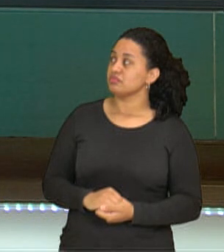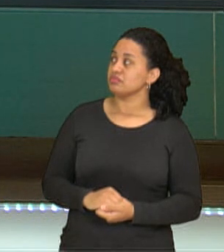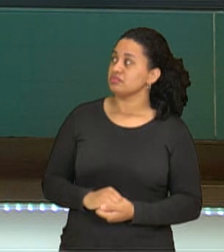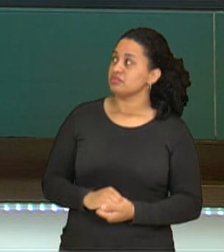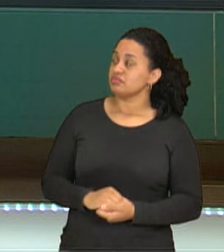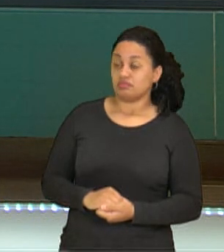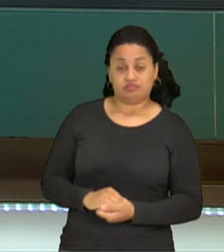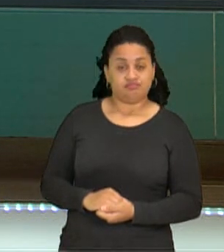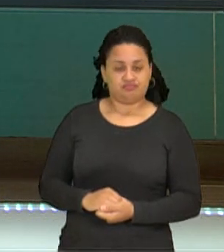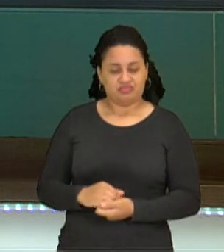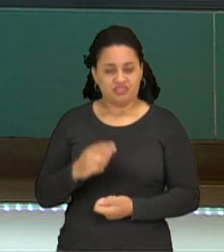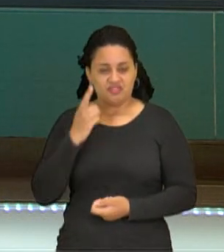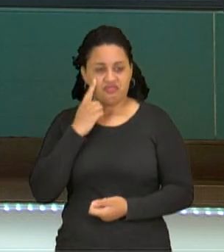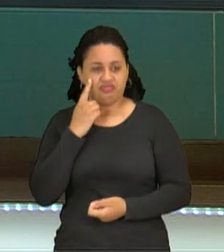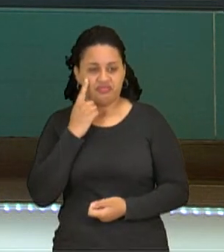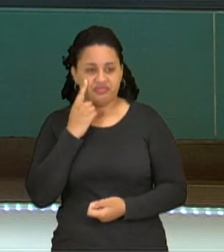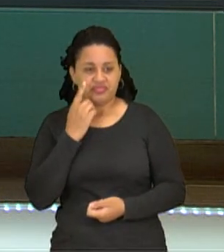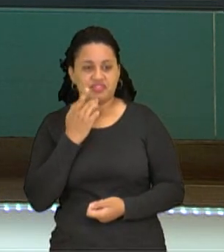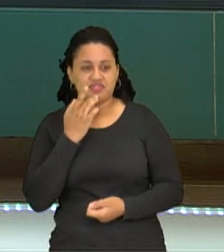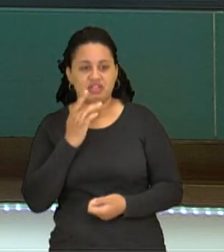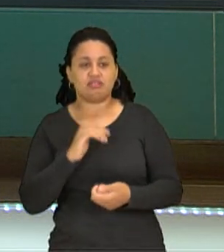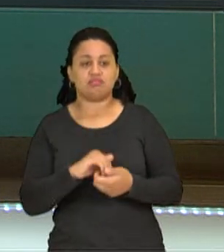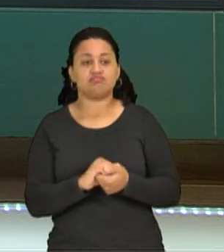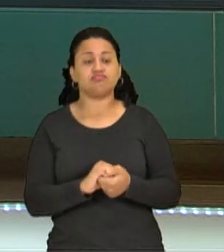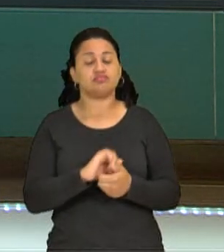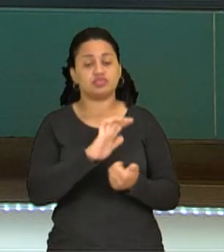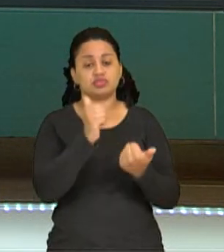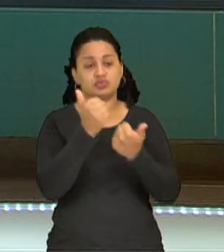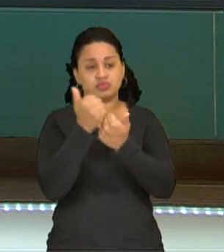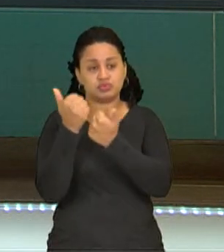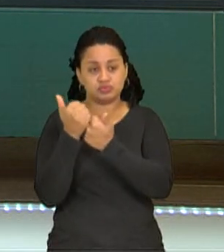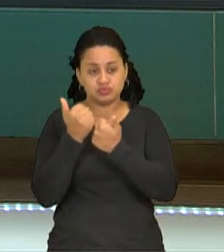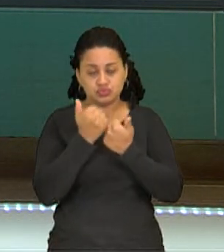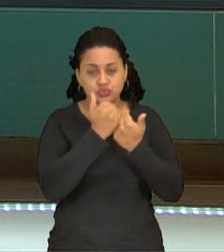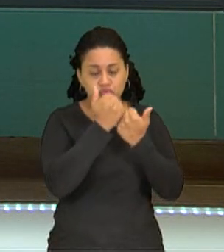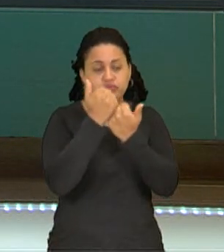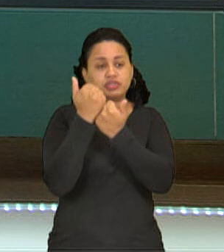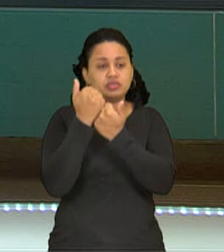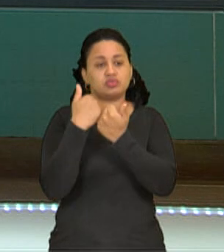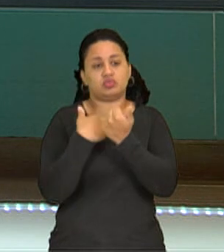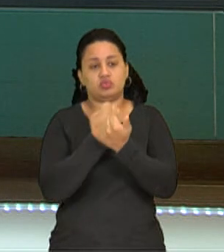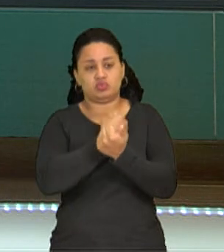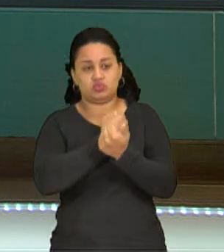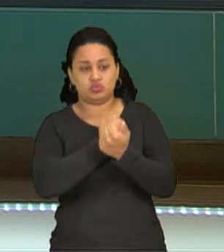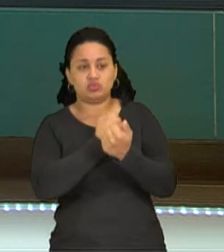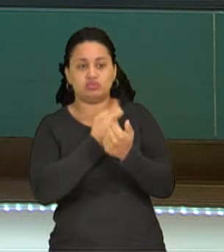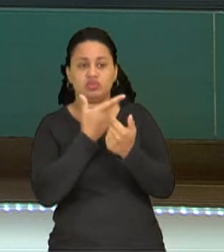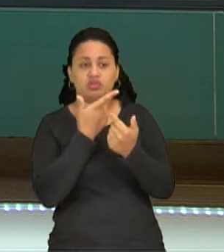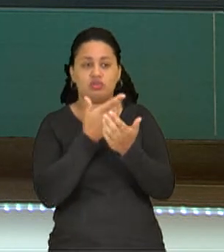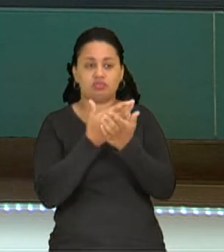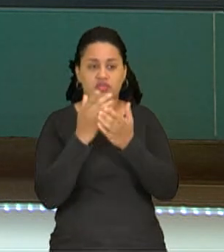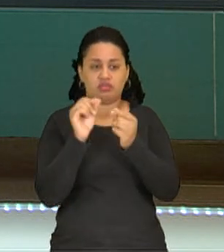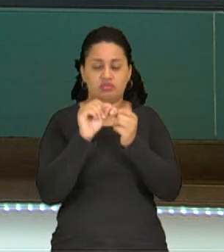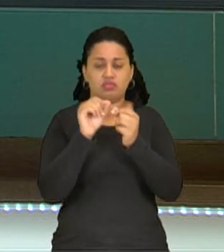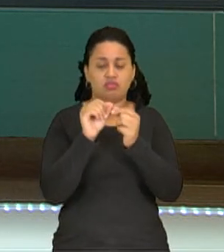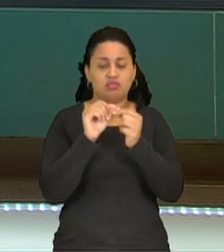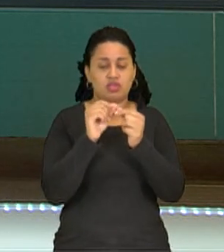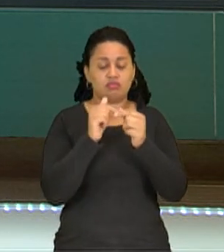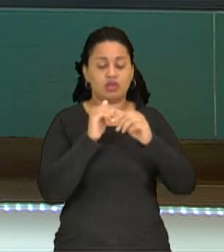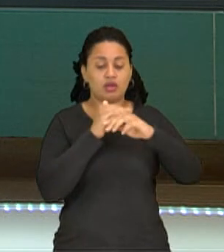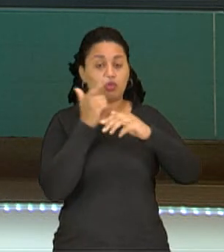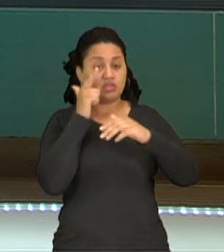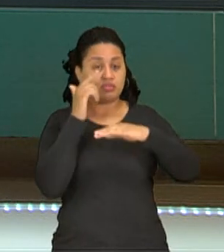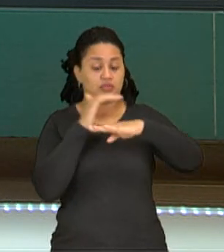40. Tranquilo? E aqui, menos 3 mais 3, menos 3, 2 vezes 1, 2, então o denominador